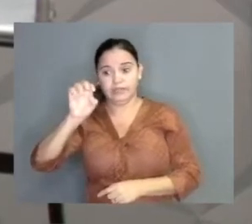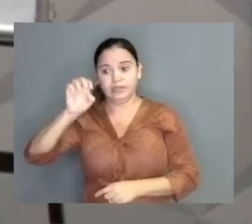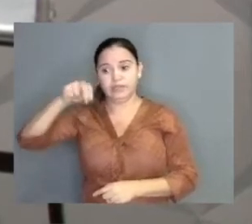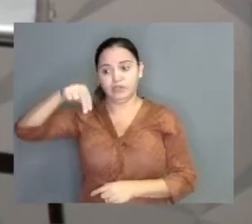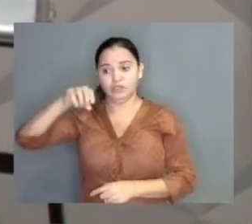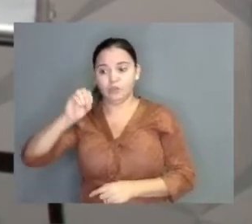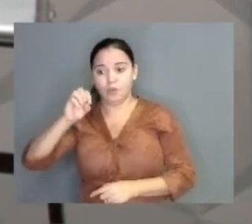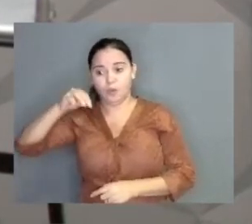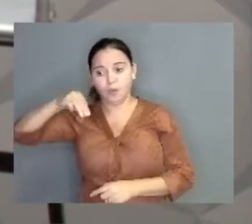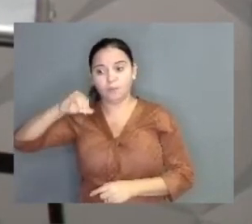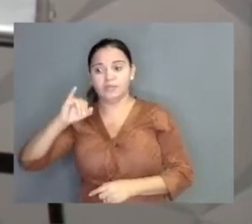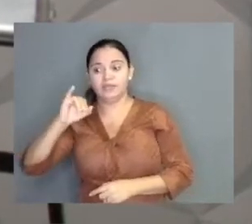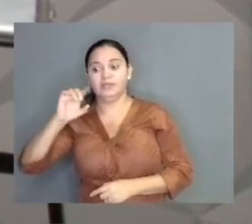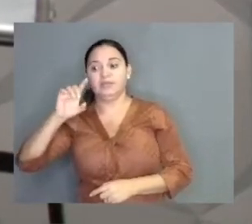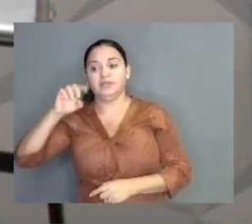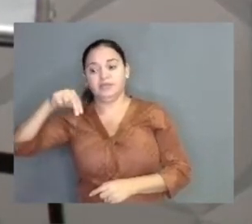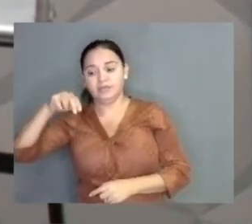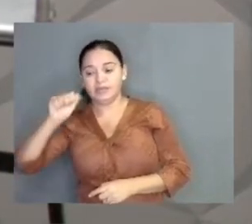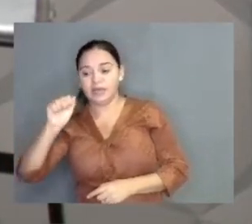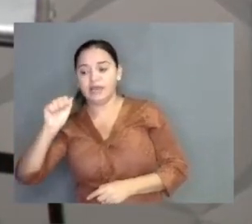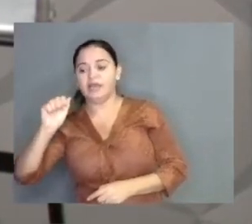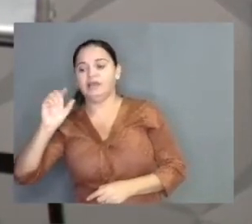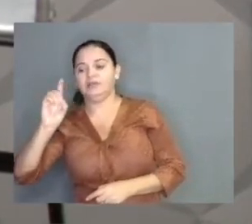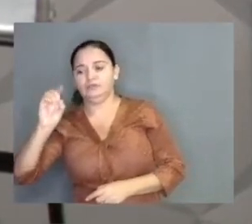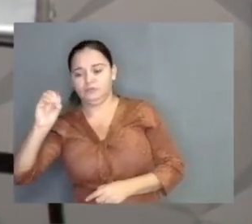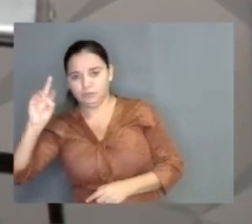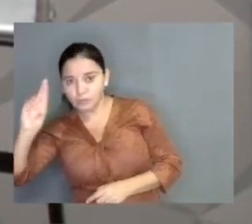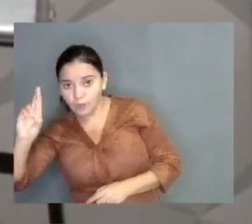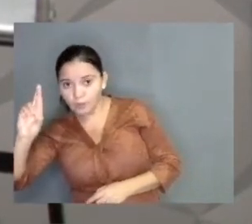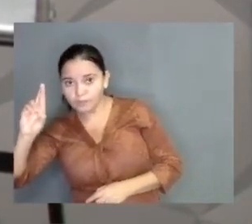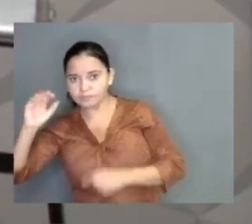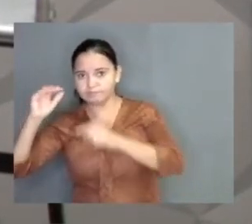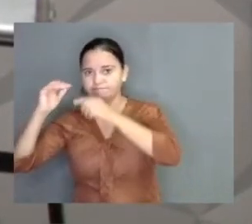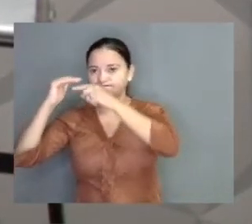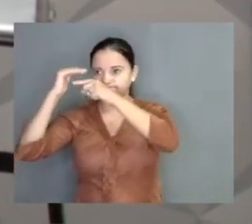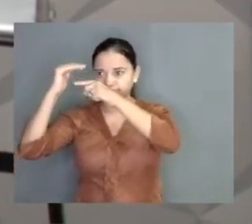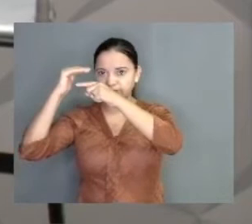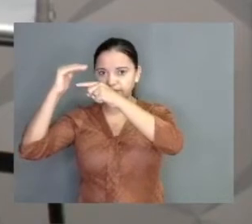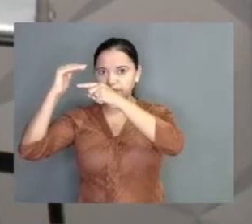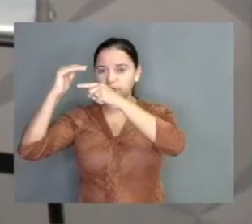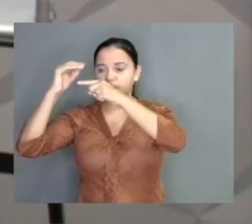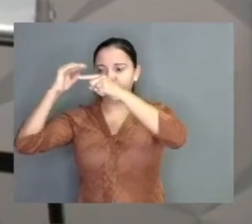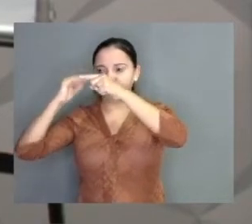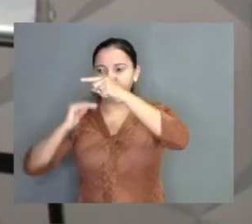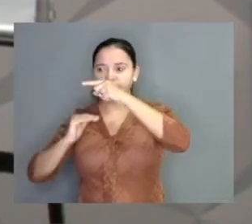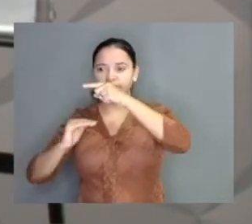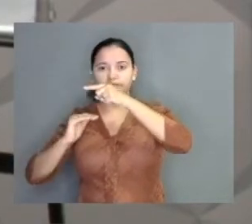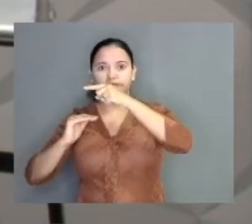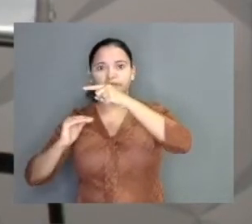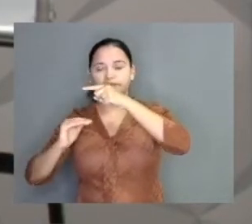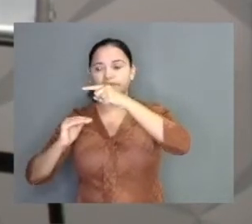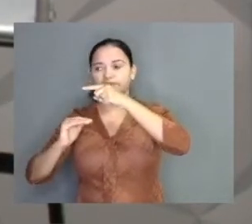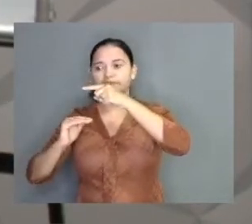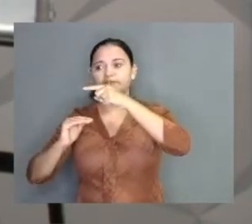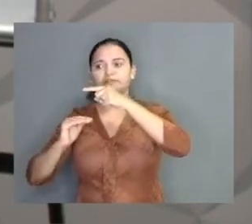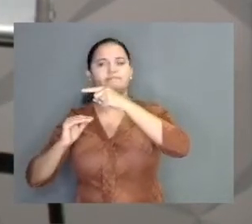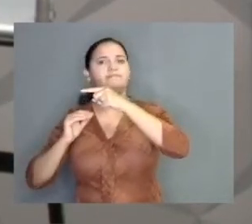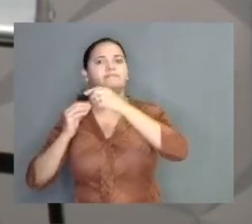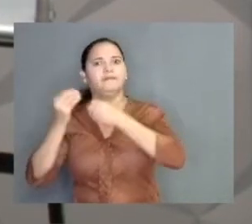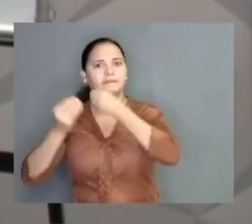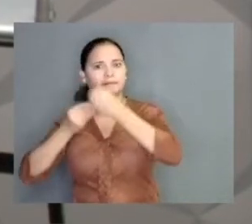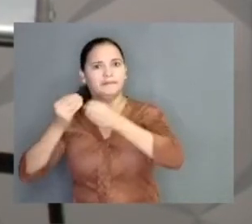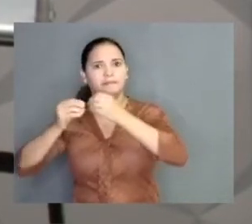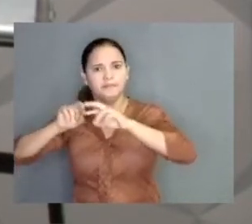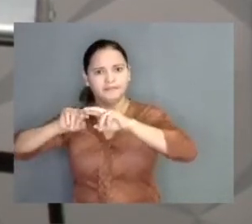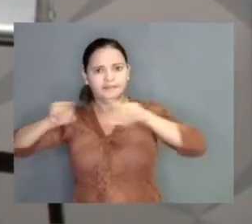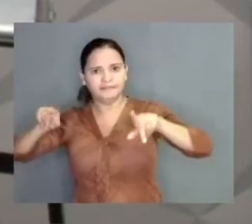Lembra qual é o preço? Toda vez que eu inverter, o expoente paga o preço, que é a troca de sinal. Ah, professor, está